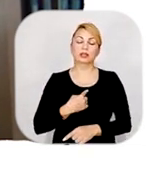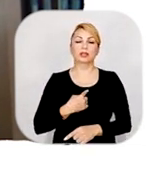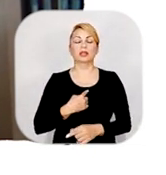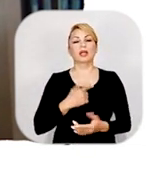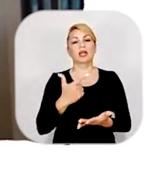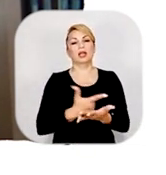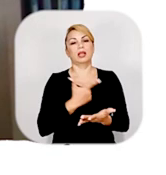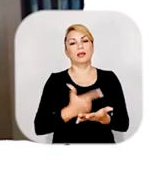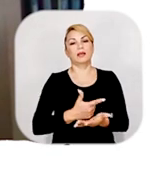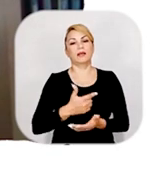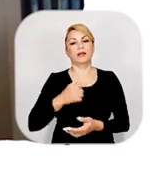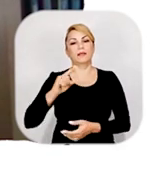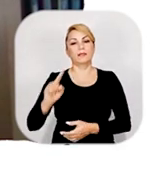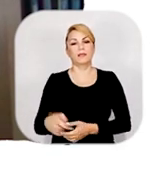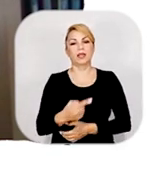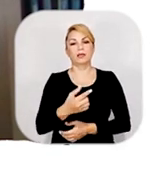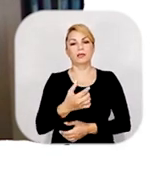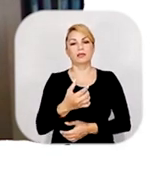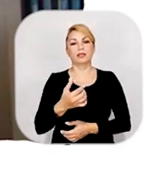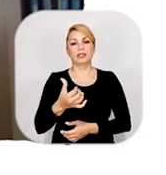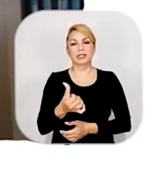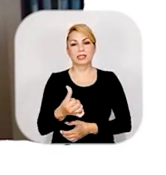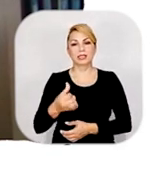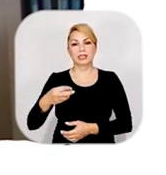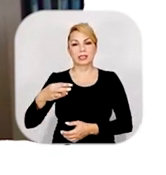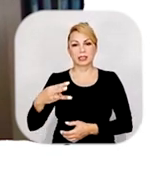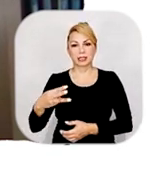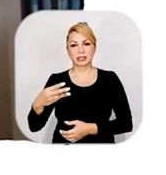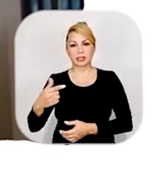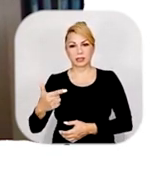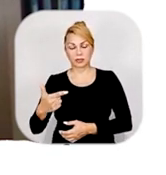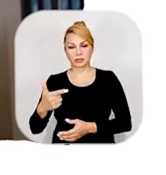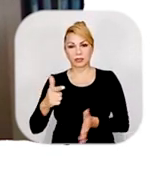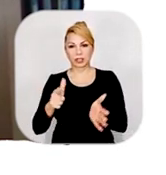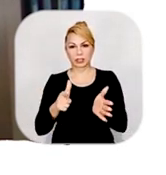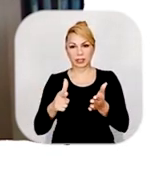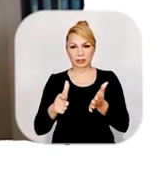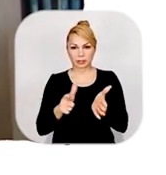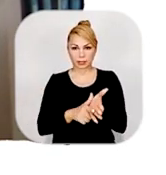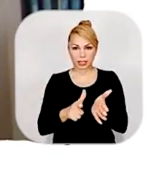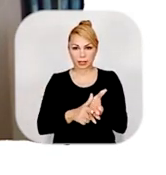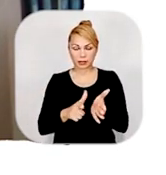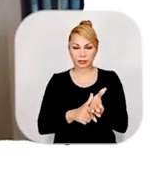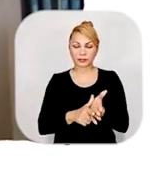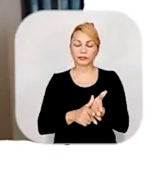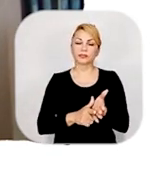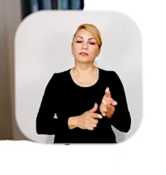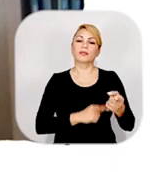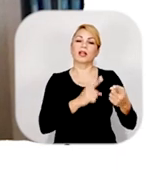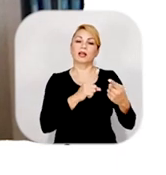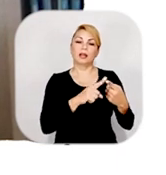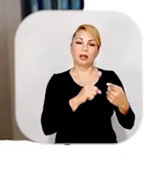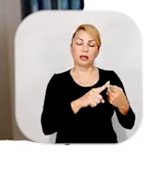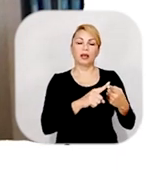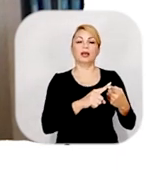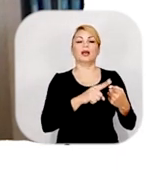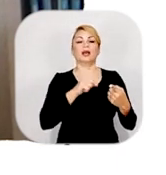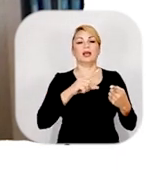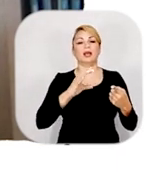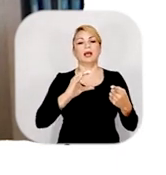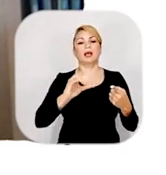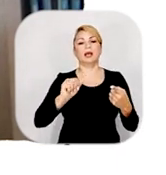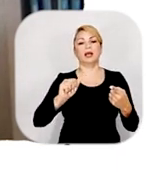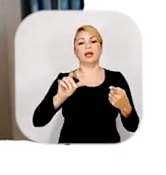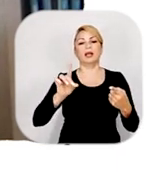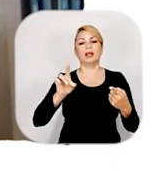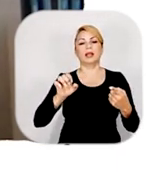tem 1.632 páginas, né? E o conteúdo do volume 1 são os cadernos de campo. Eu também